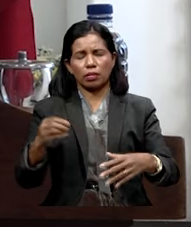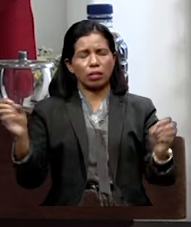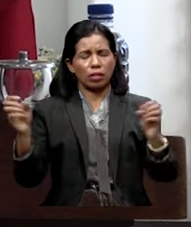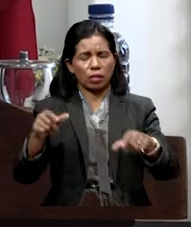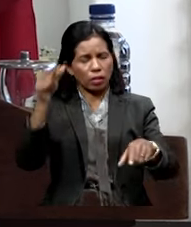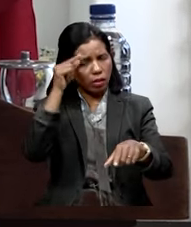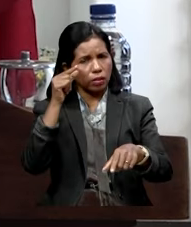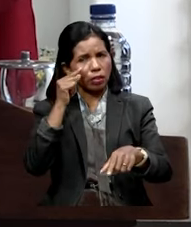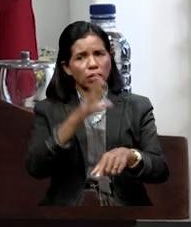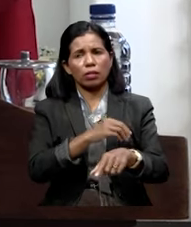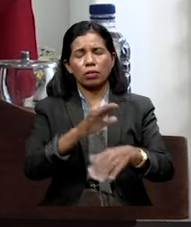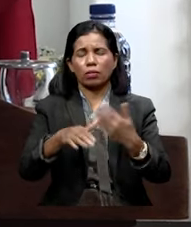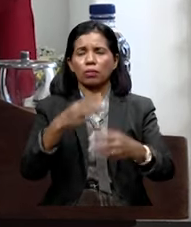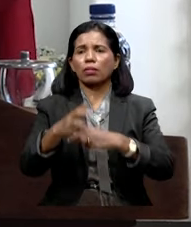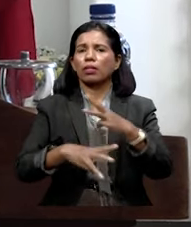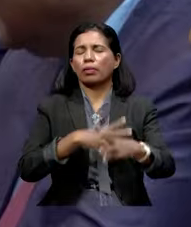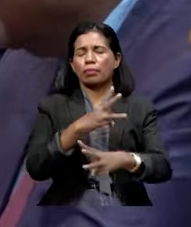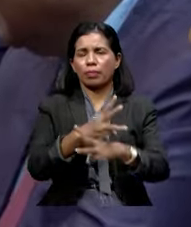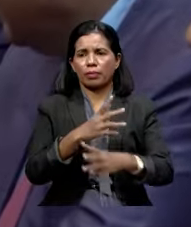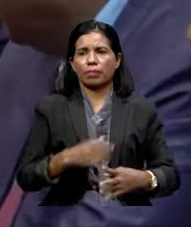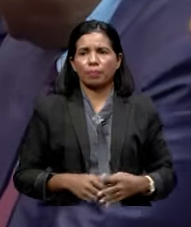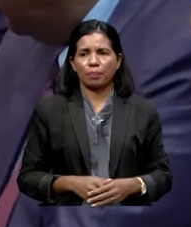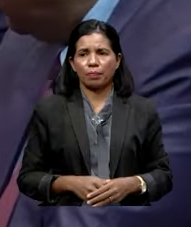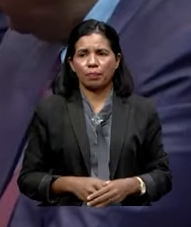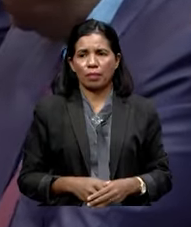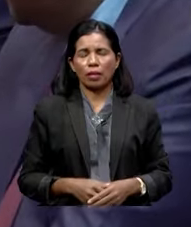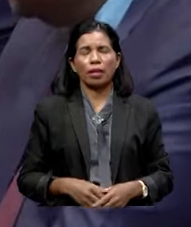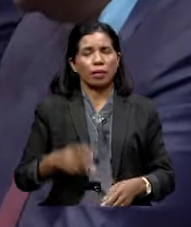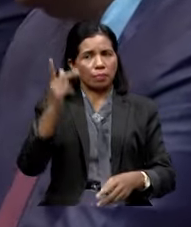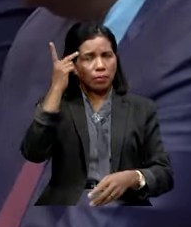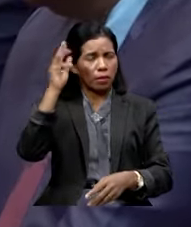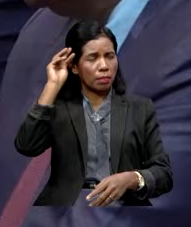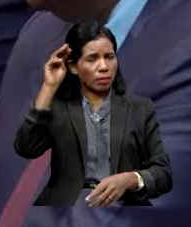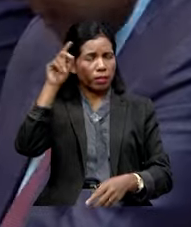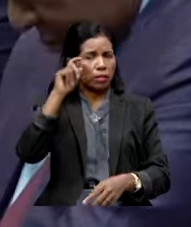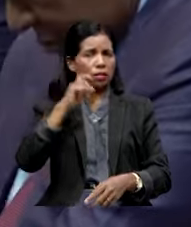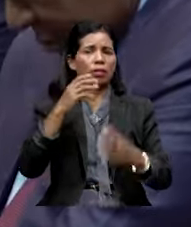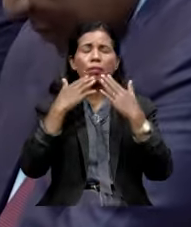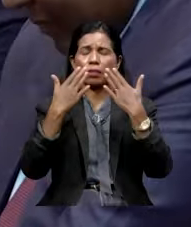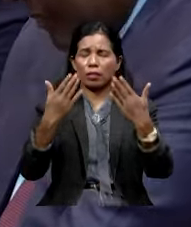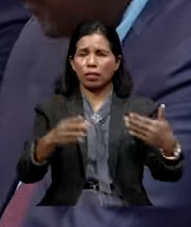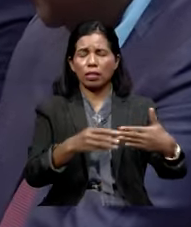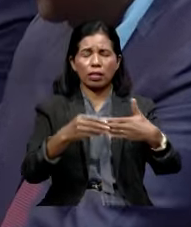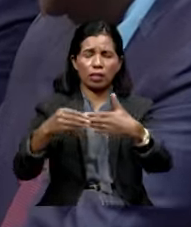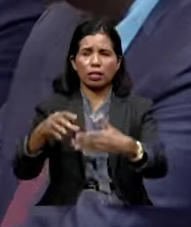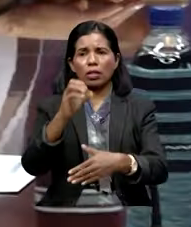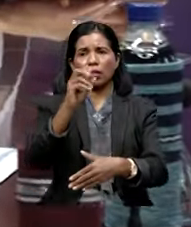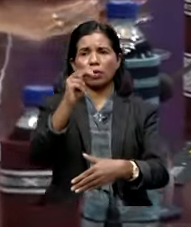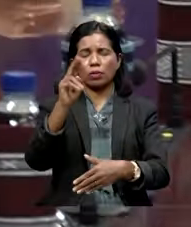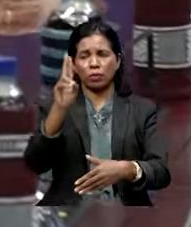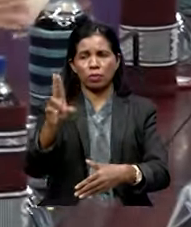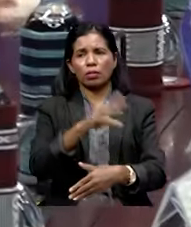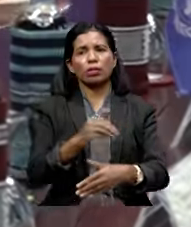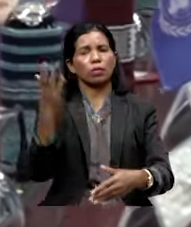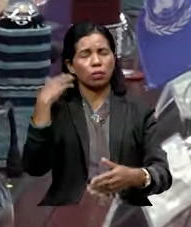a que assistimos em todo o mundo. E a Biban Nemos, primeiro-ministro Kairala Senan Guzmão, agradece ao líder ONU, também durante o apoio a